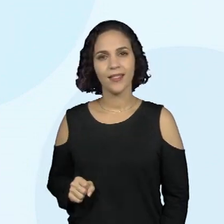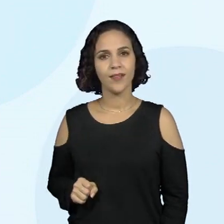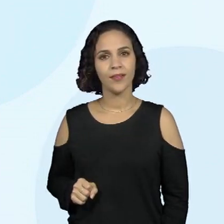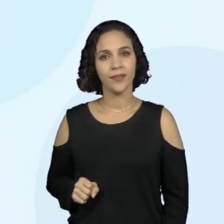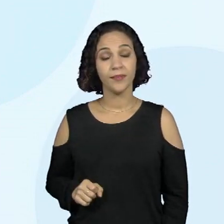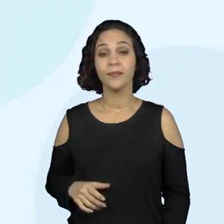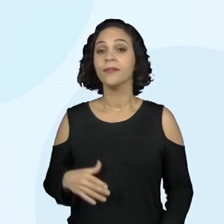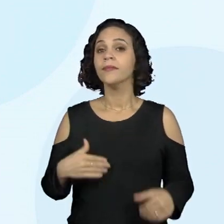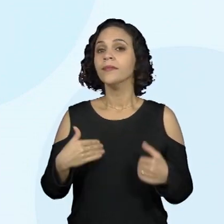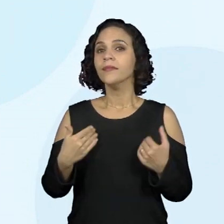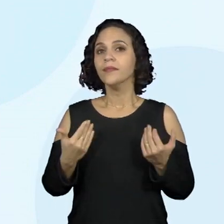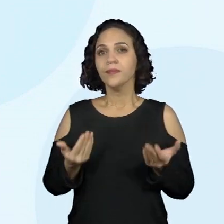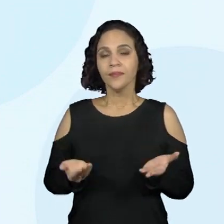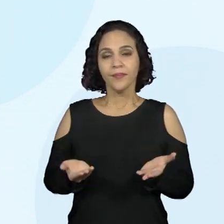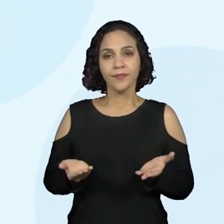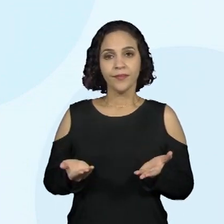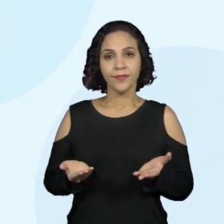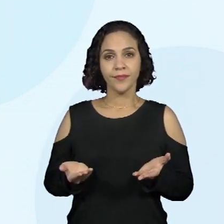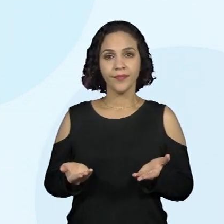E então,